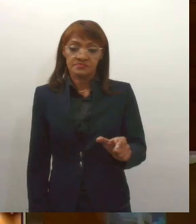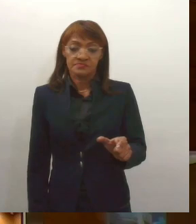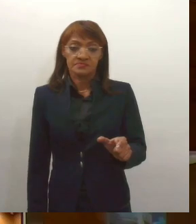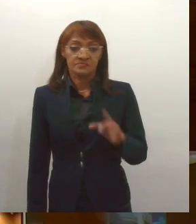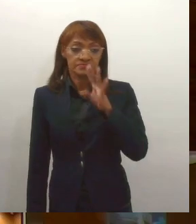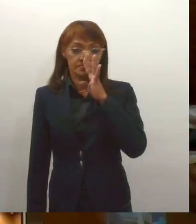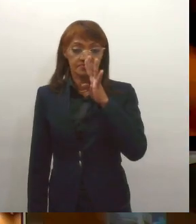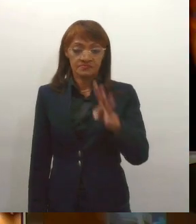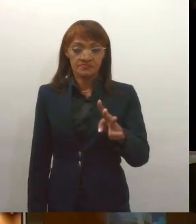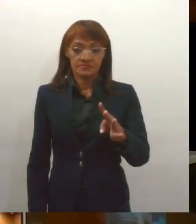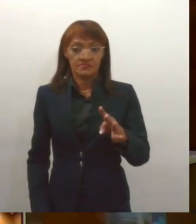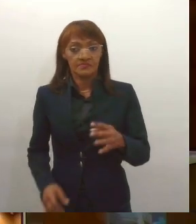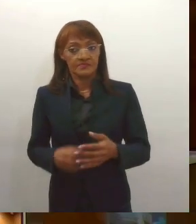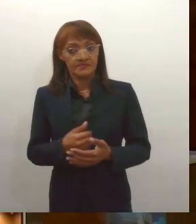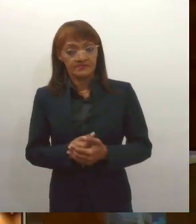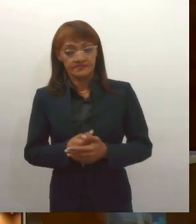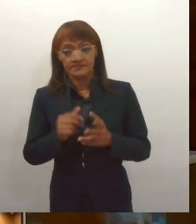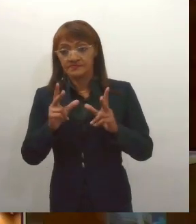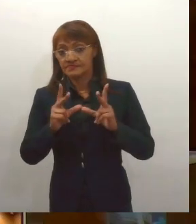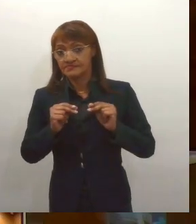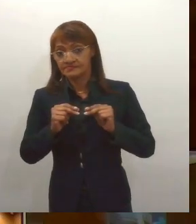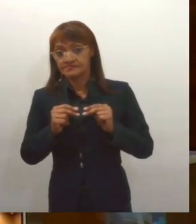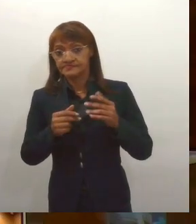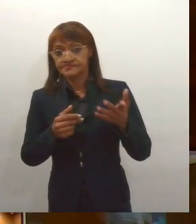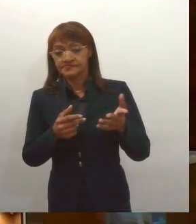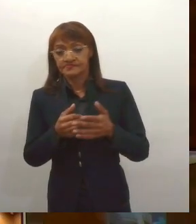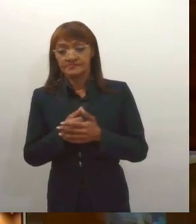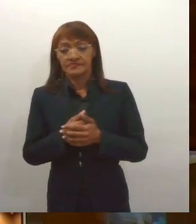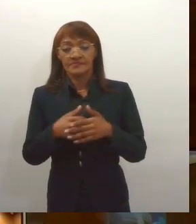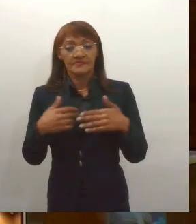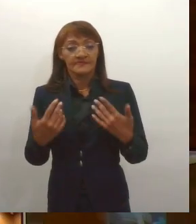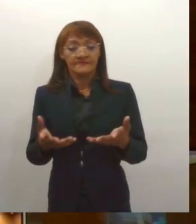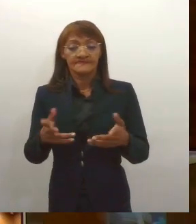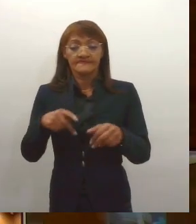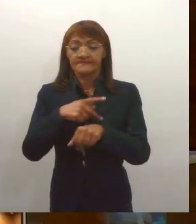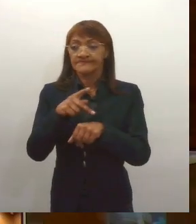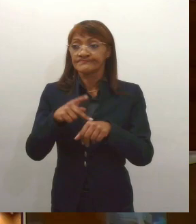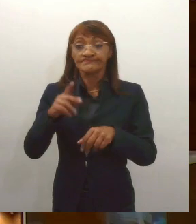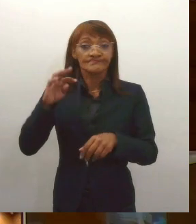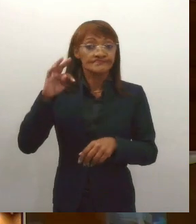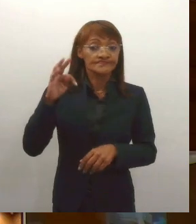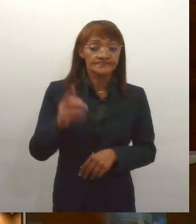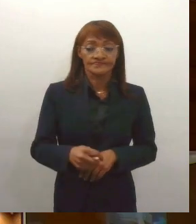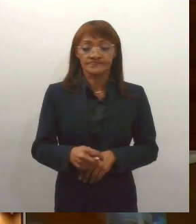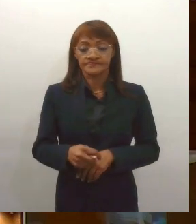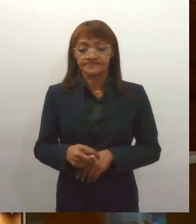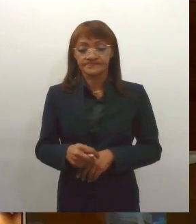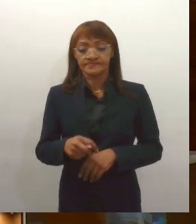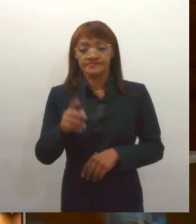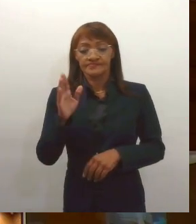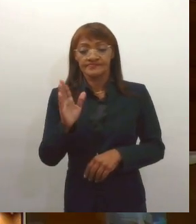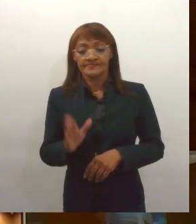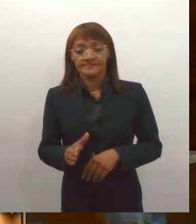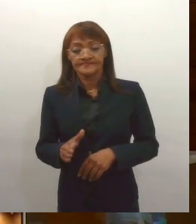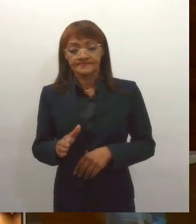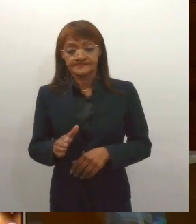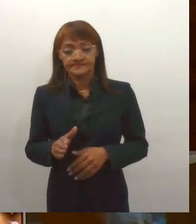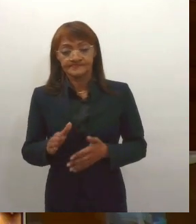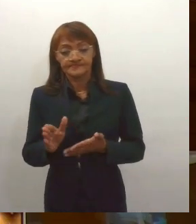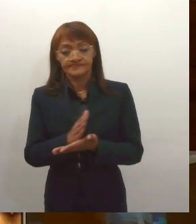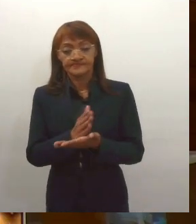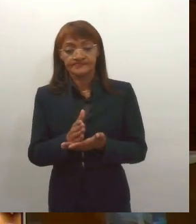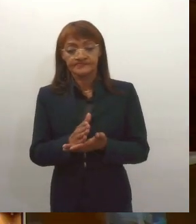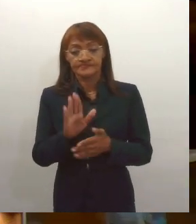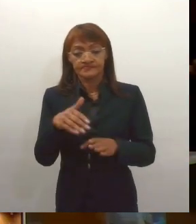em todo o país casos semelhantes muitos eh com consequências ainda mais graves né como